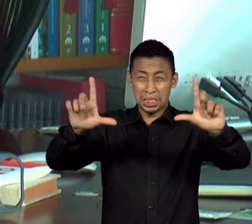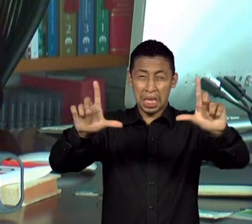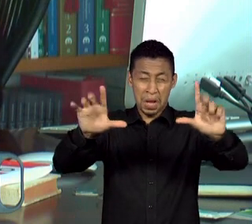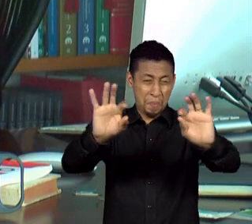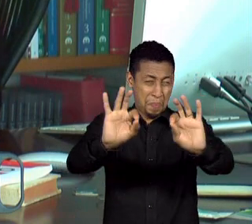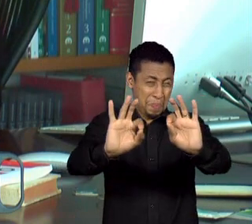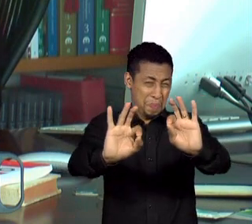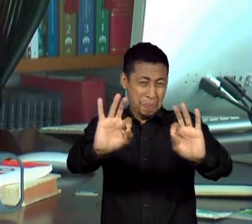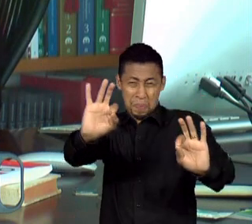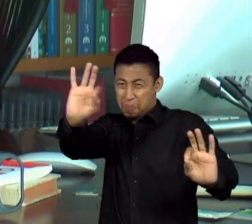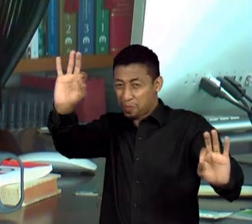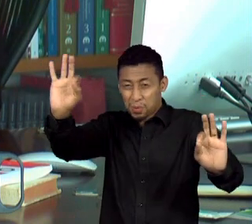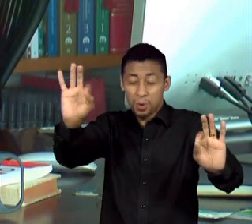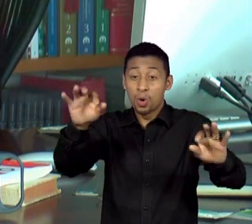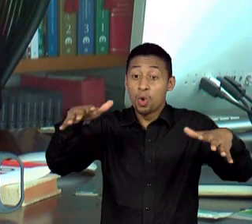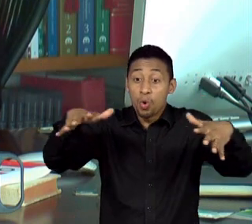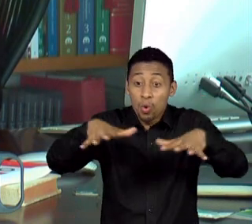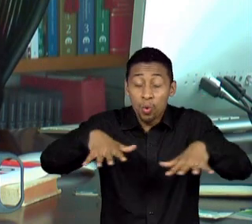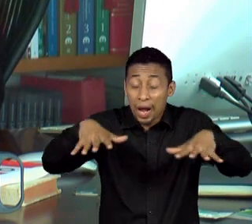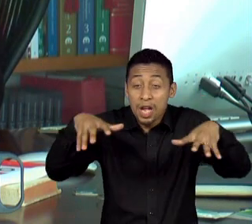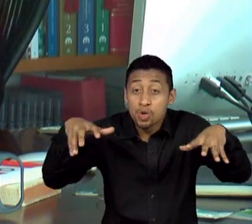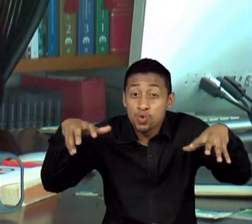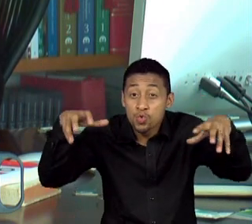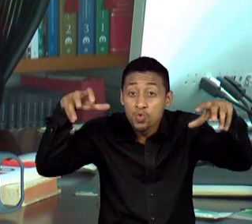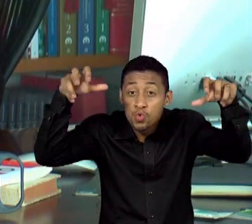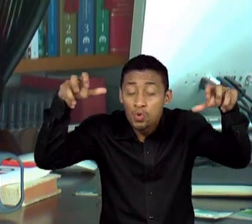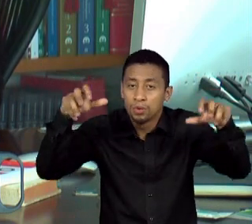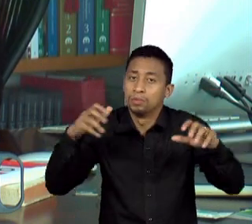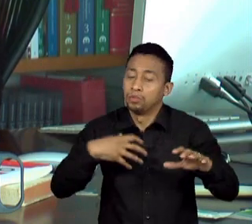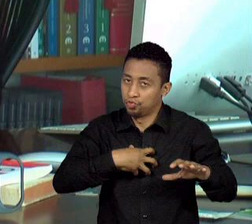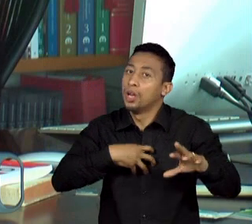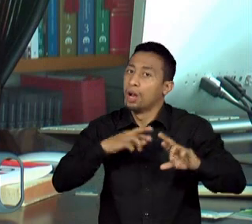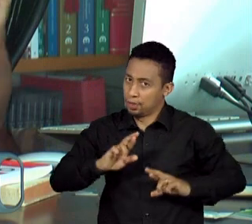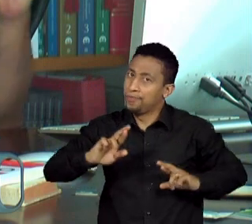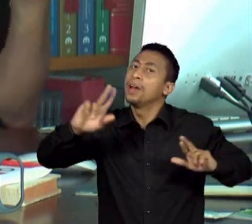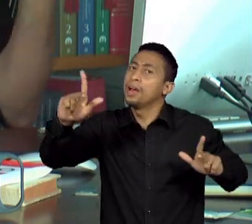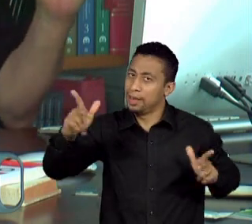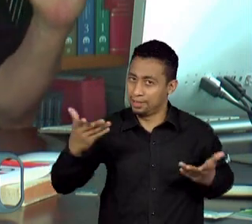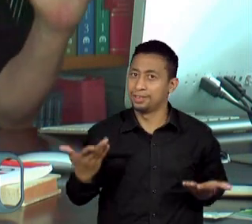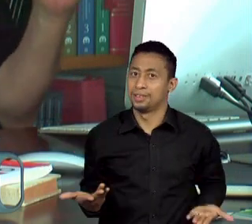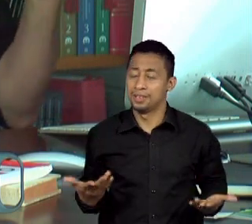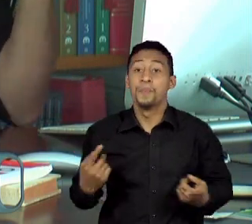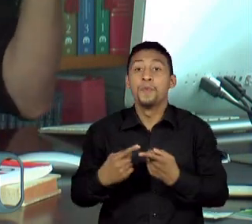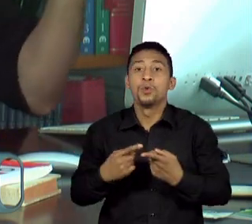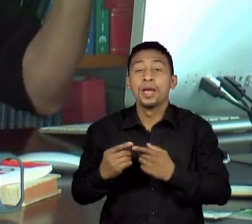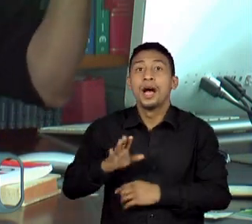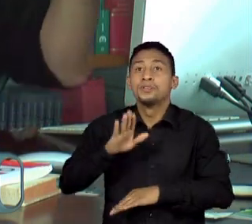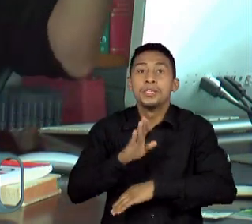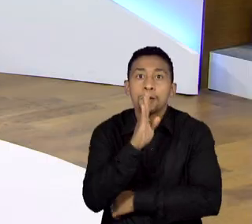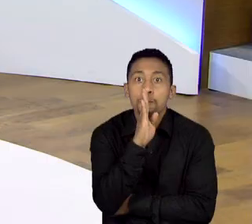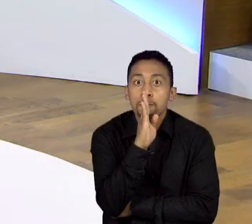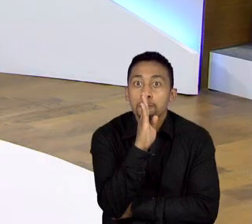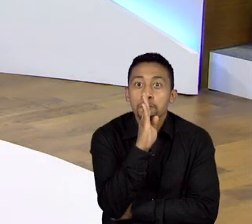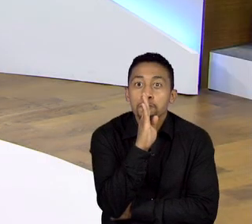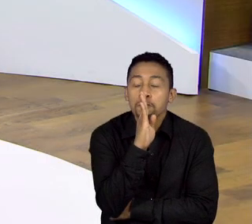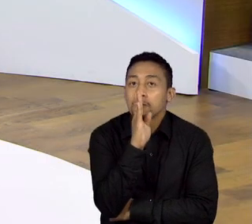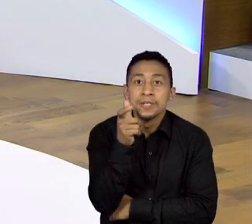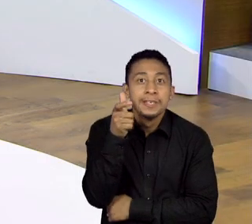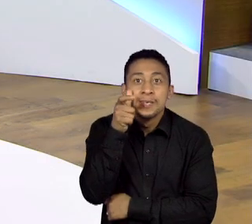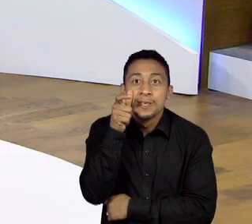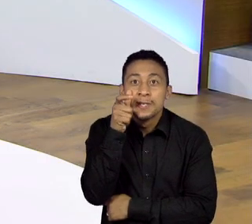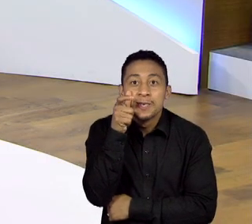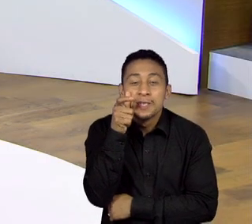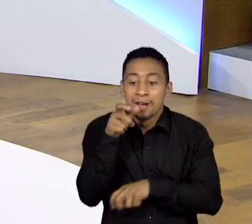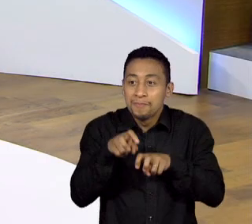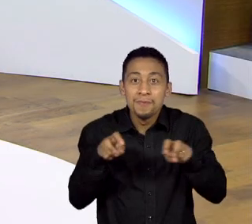coisa diferente. Assim, o Jean-Claude Carrier diz que o cinema ama o silêncio. Há momentos numa tela grande, numa sala escura,